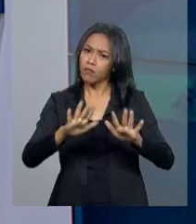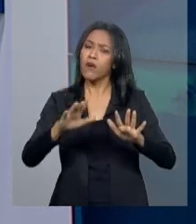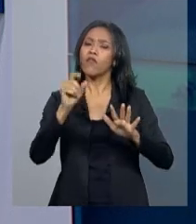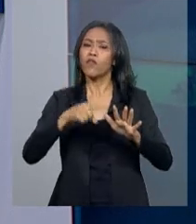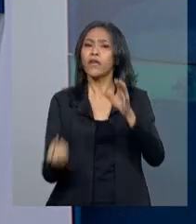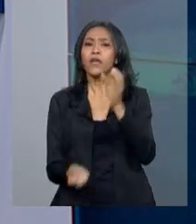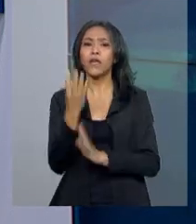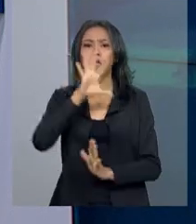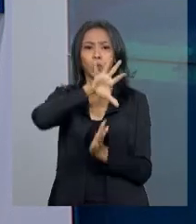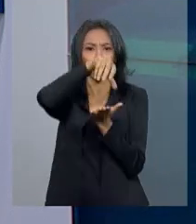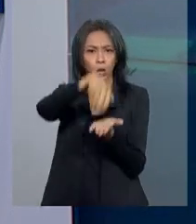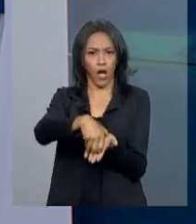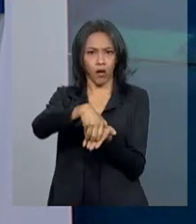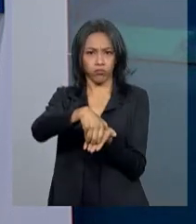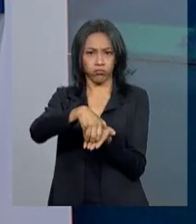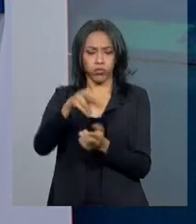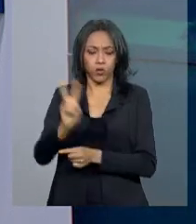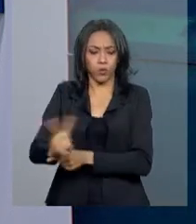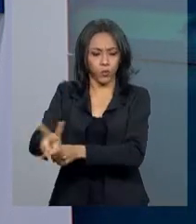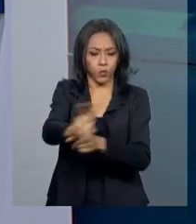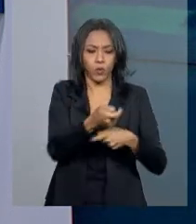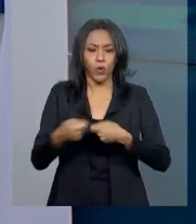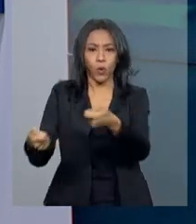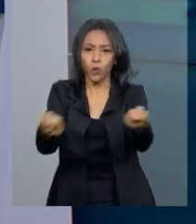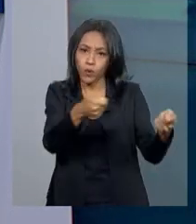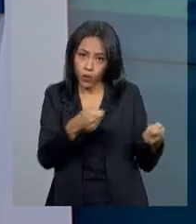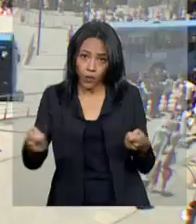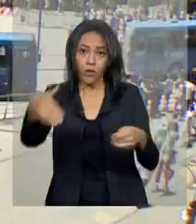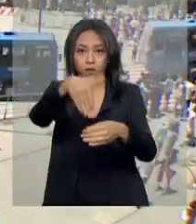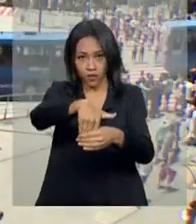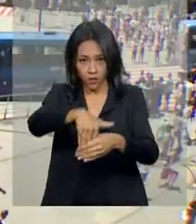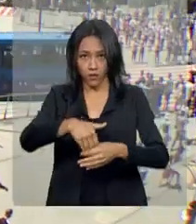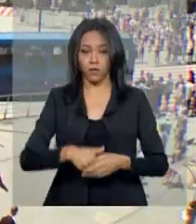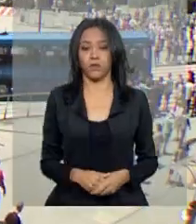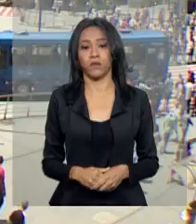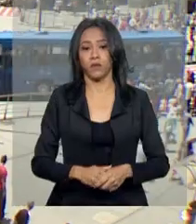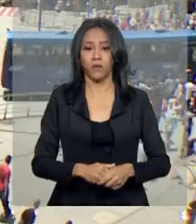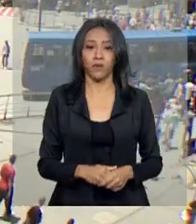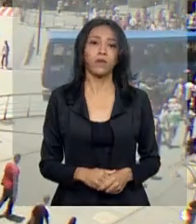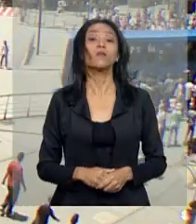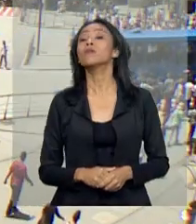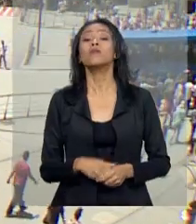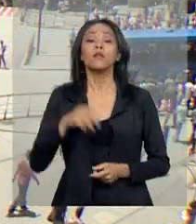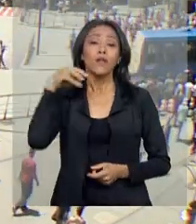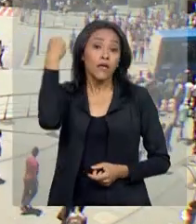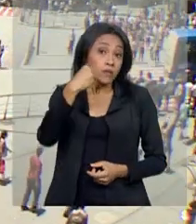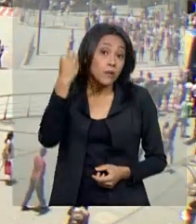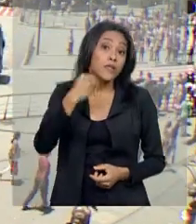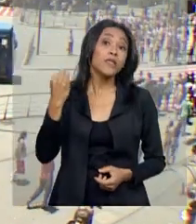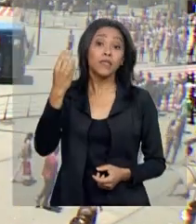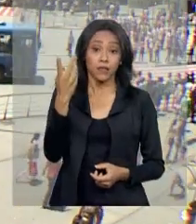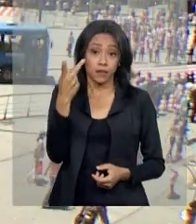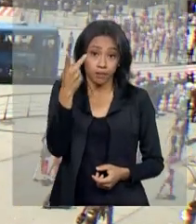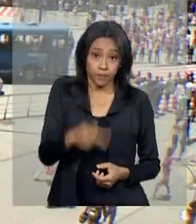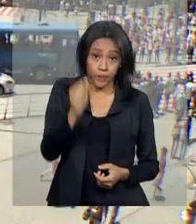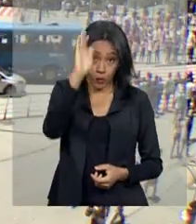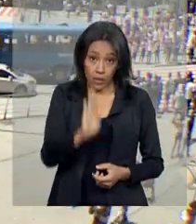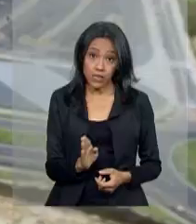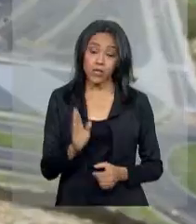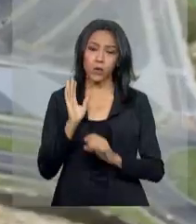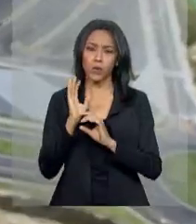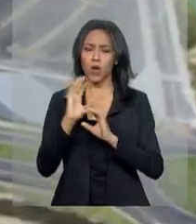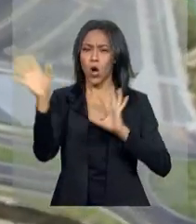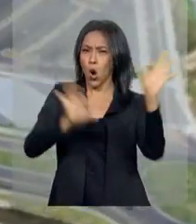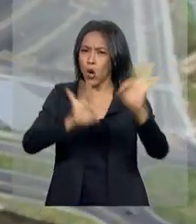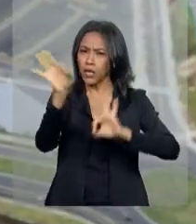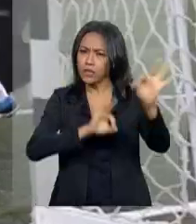Centro Integrado de Comando e Controle das Eleições. A experiência do Brasil na organização de grandes